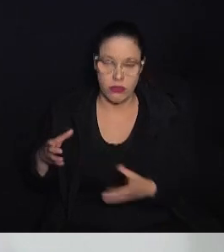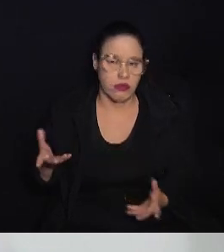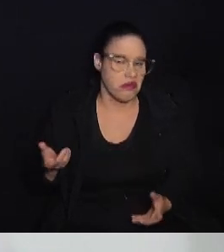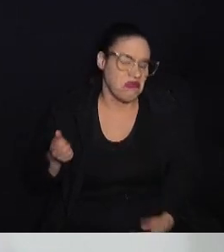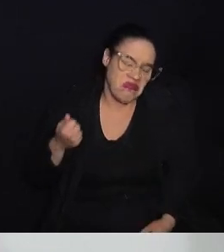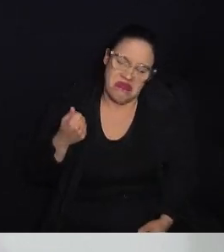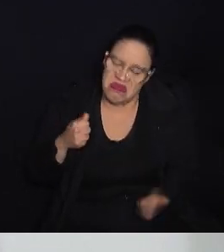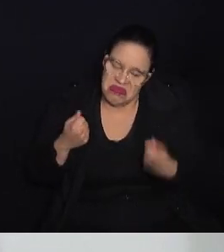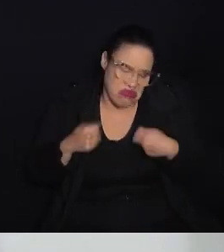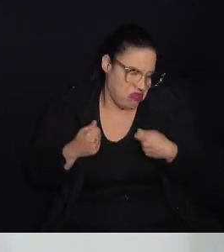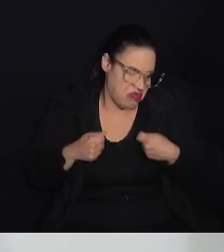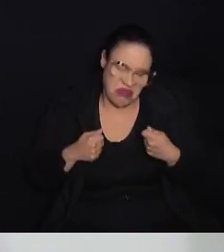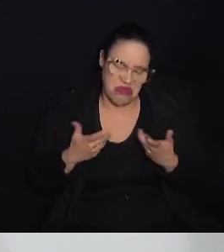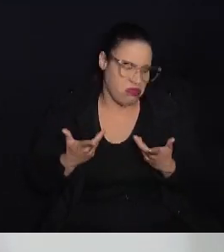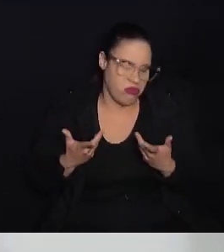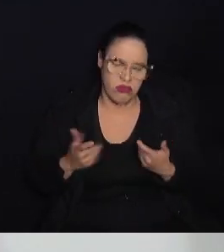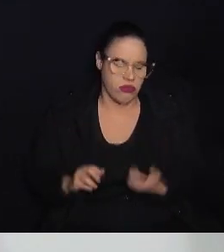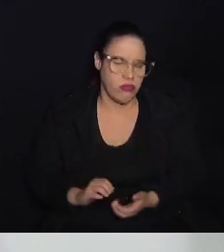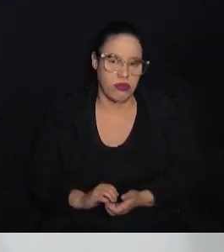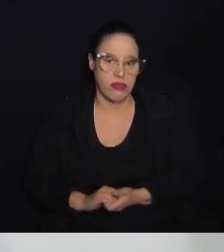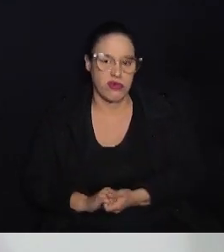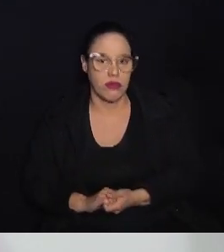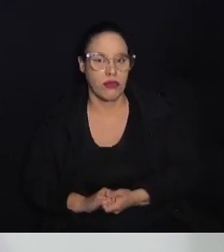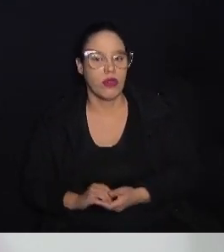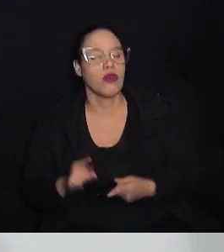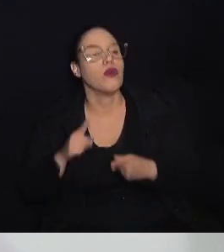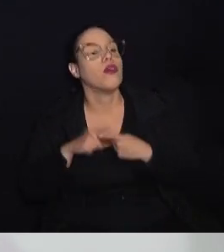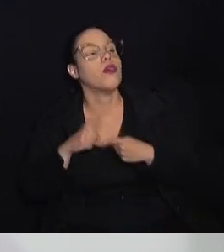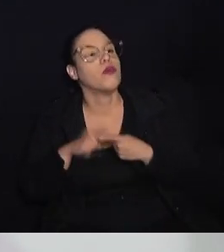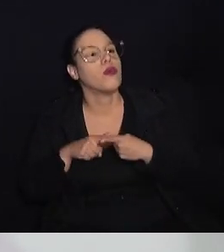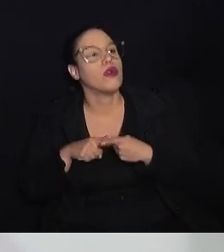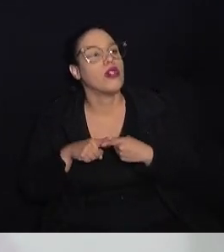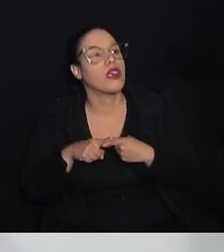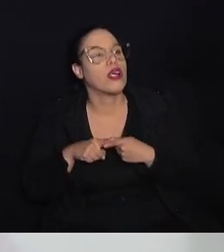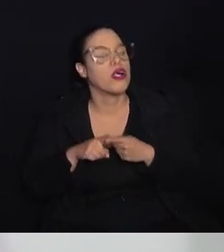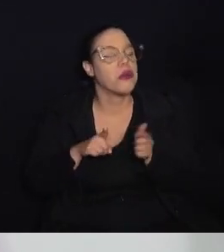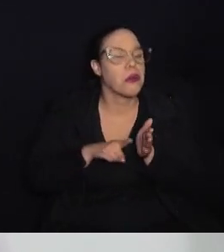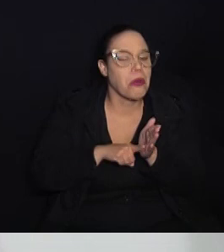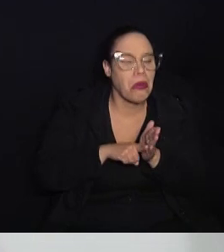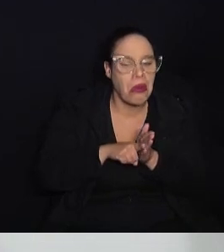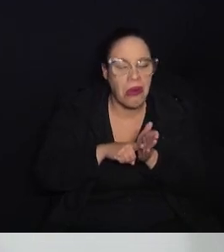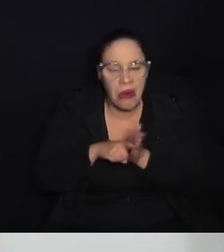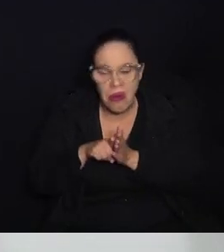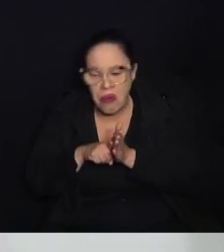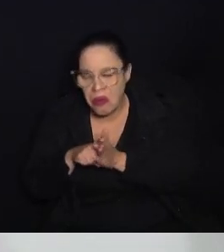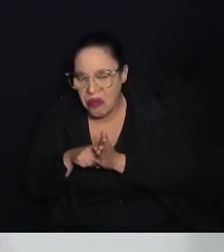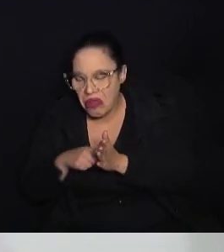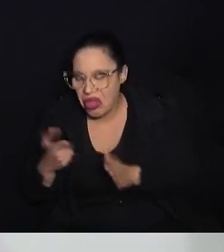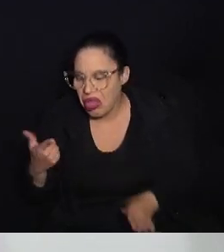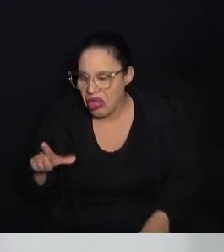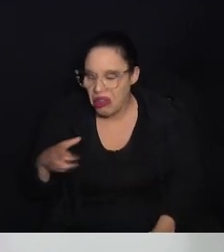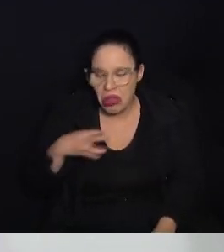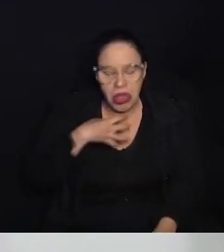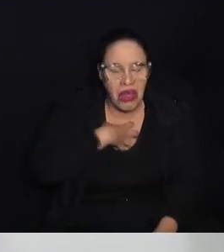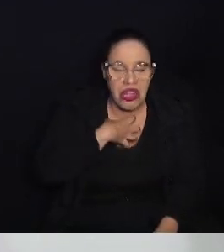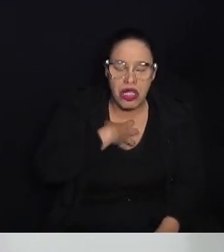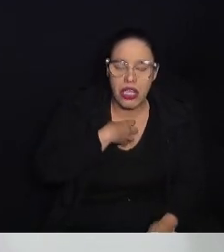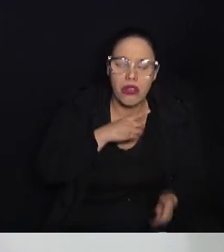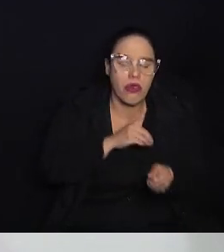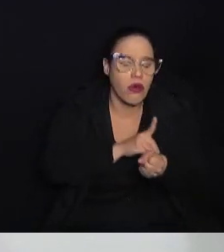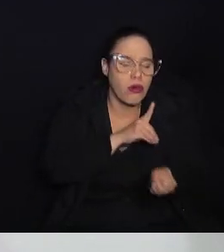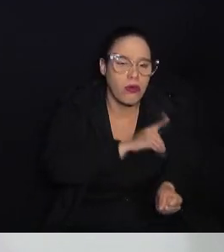dos casos, não vai ser necessário. E por que a gente fala para rastrear em pessoas que não têm nenhum sintoma